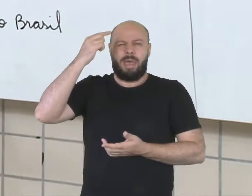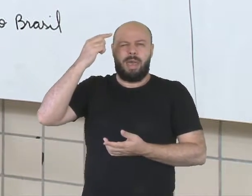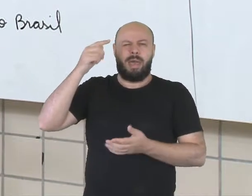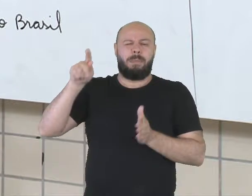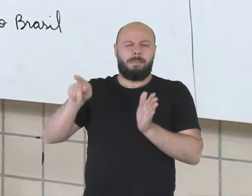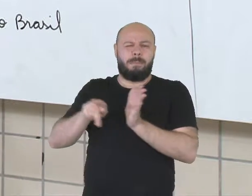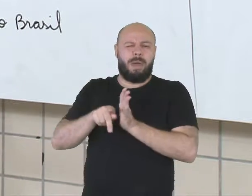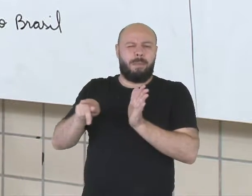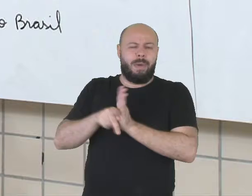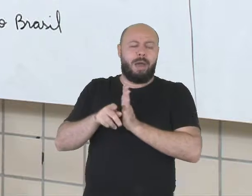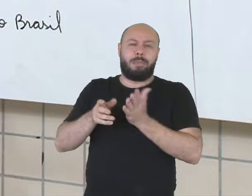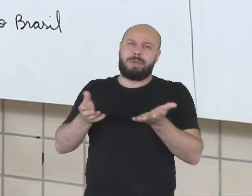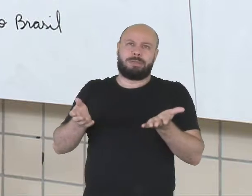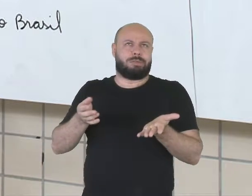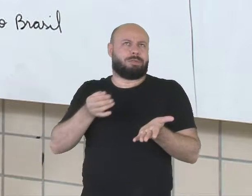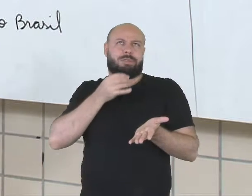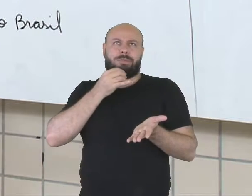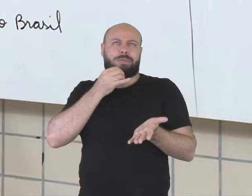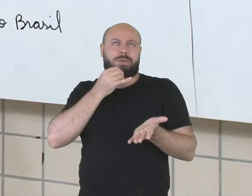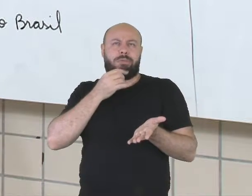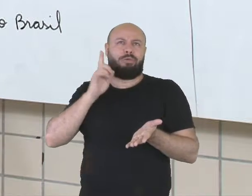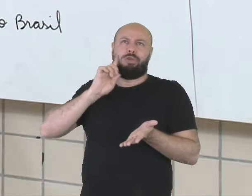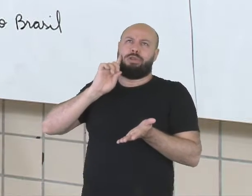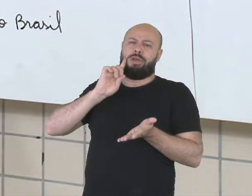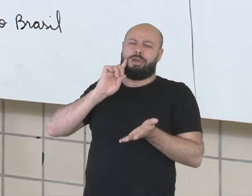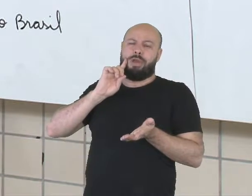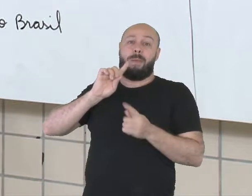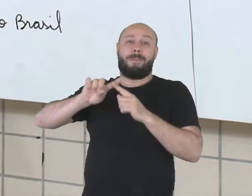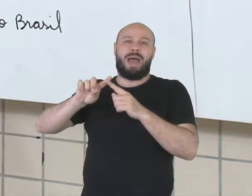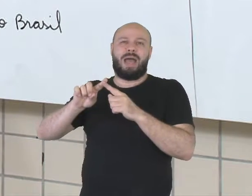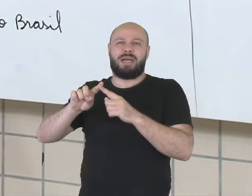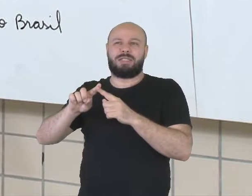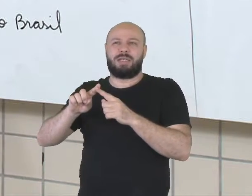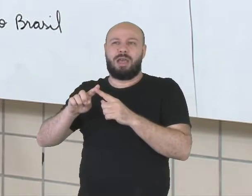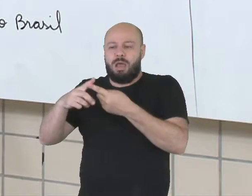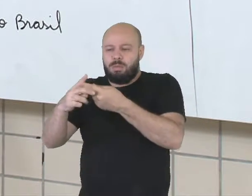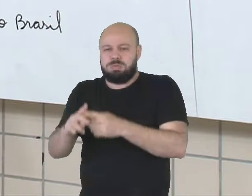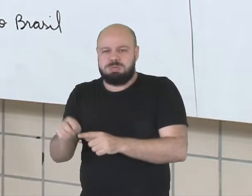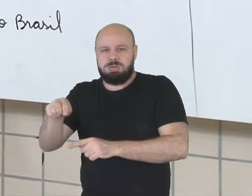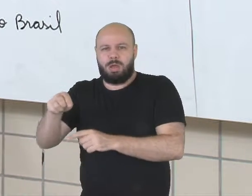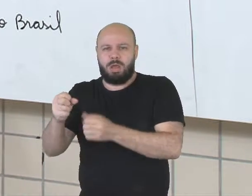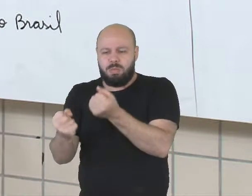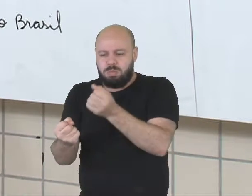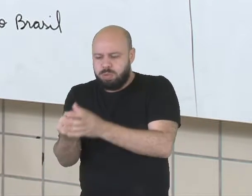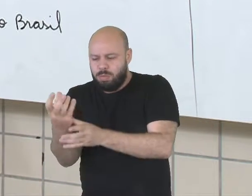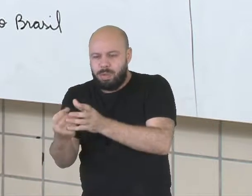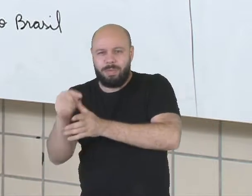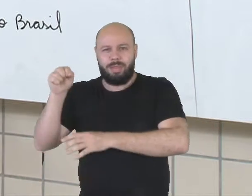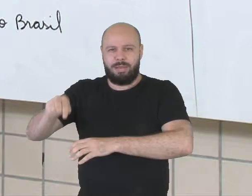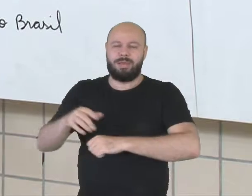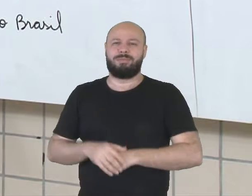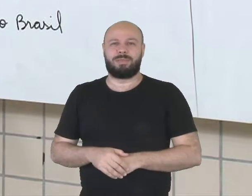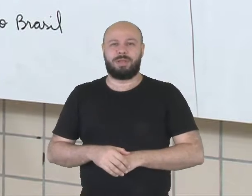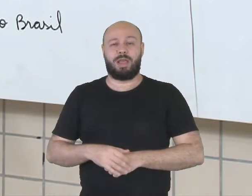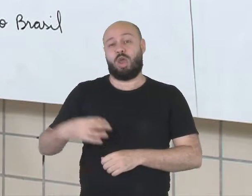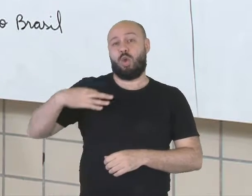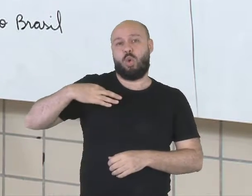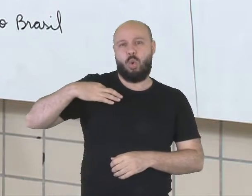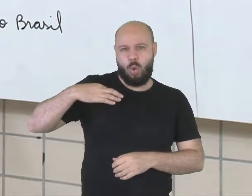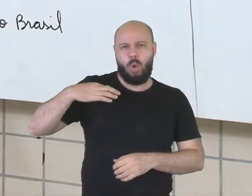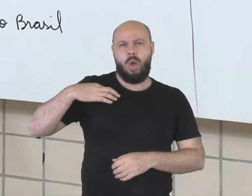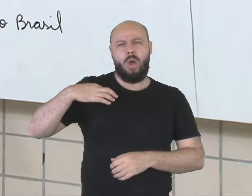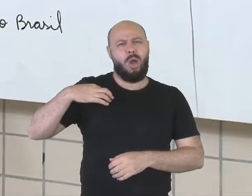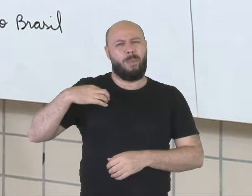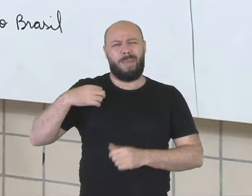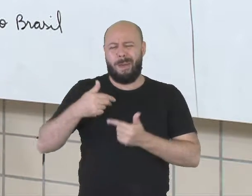fabricado nos Estados Unidos, mas ele foi produzido na China. Roupas, a maioria das roupas que a gente